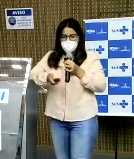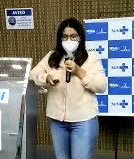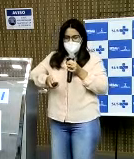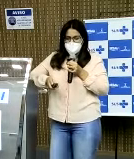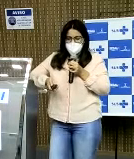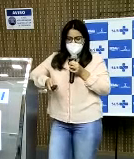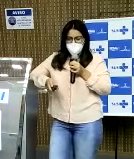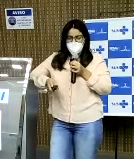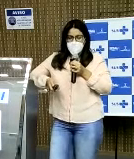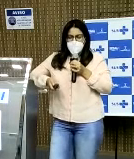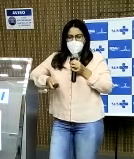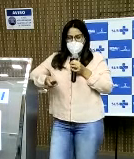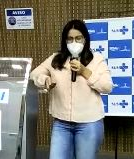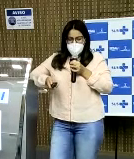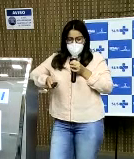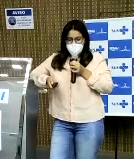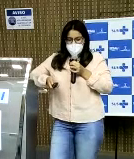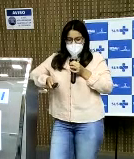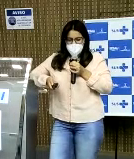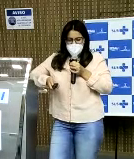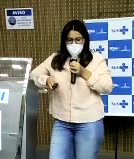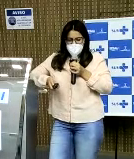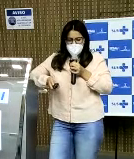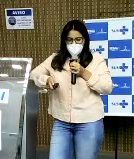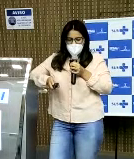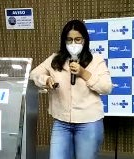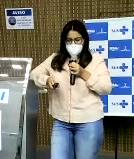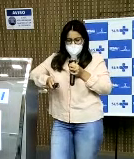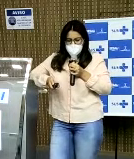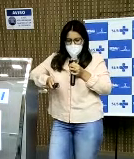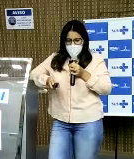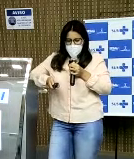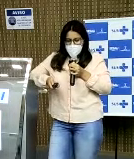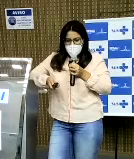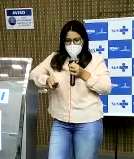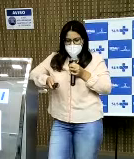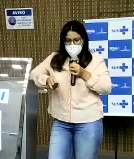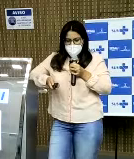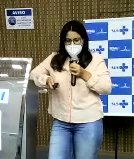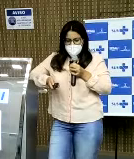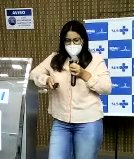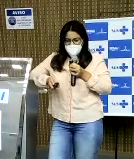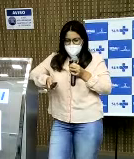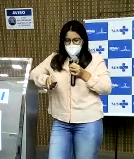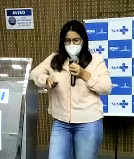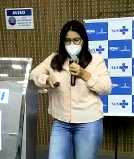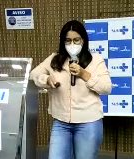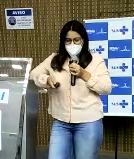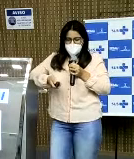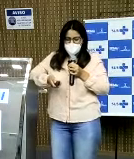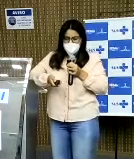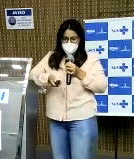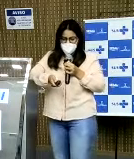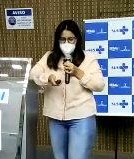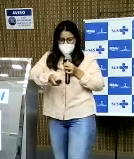2020. 117, no primeiro semestre, 130. Consulta de atenção básica, médico ou enfermagem,